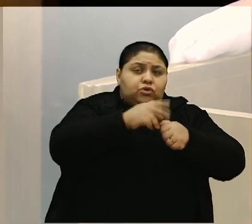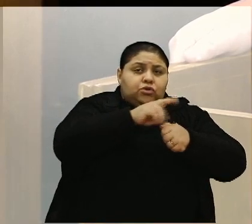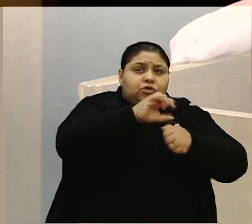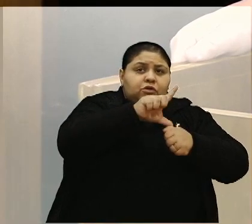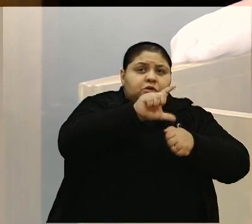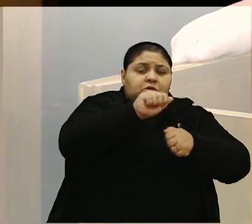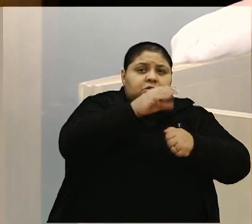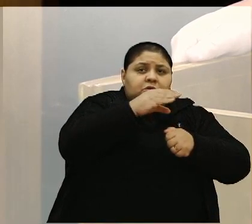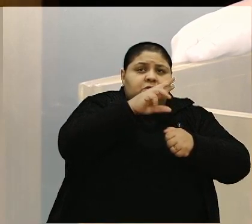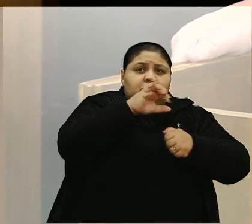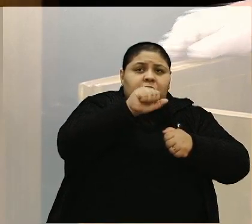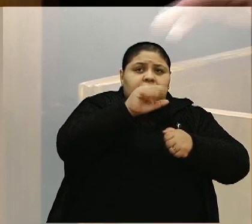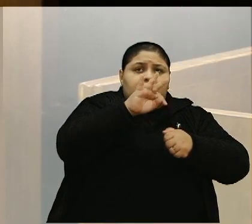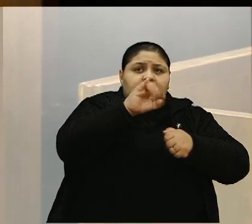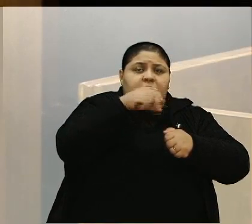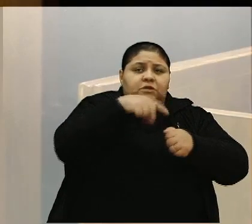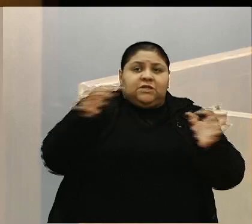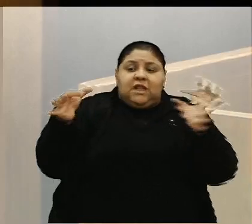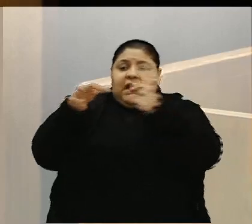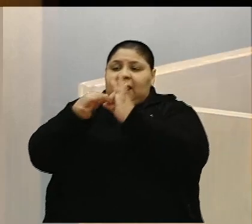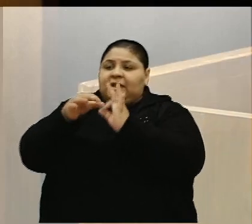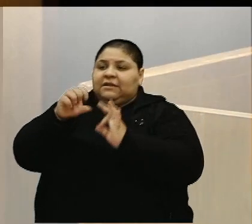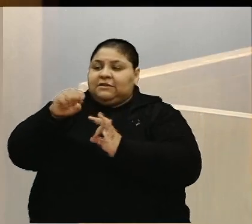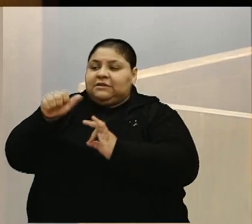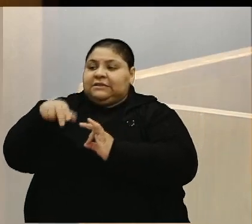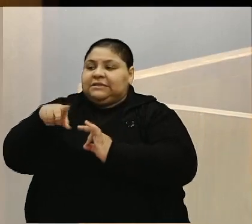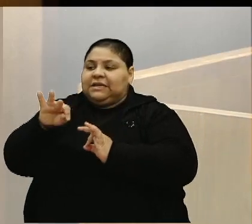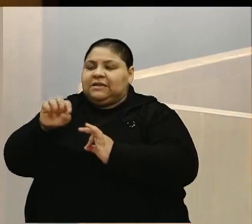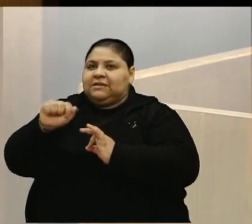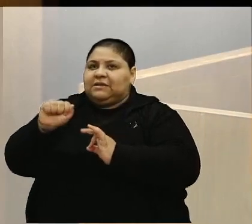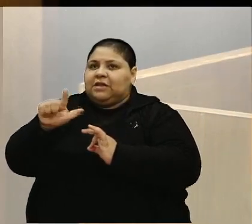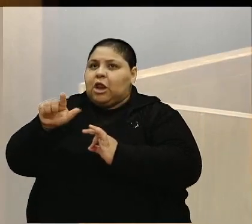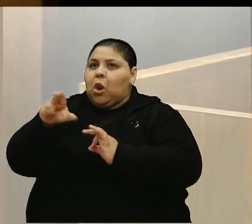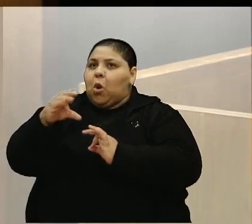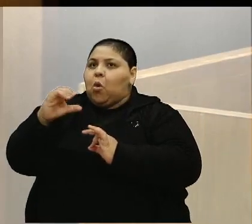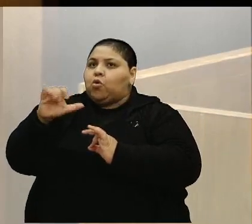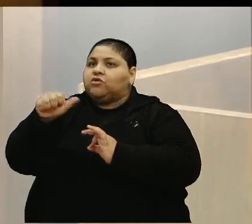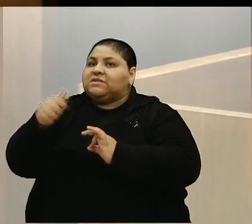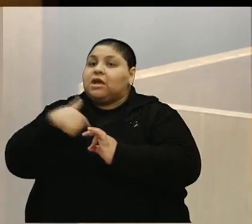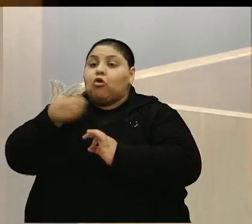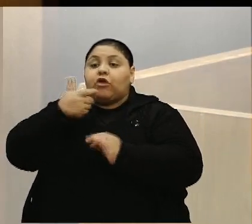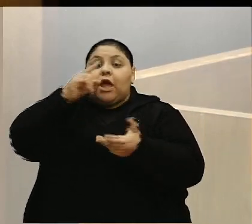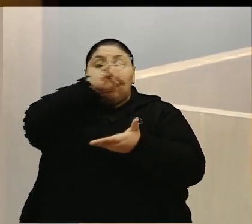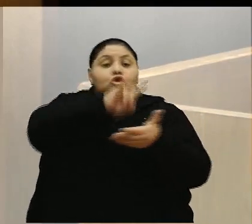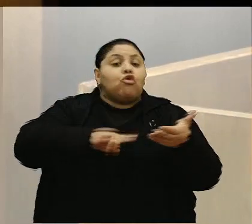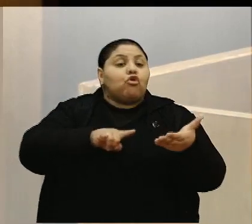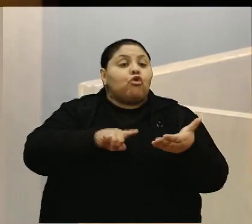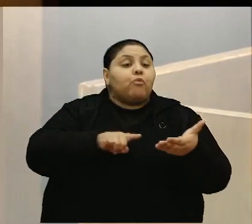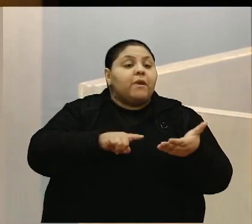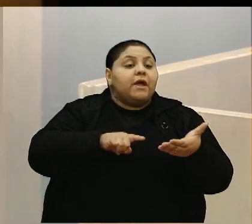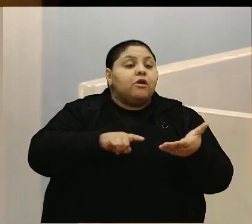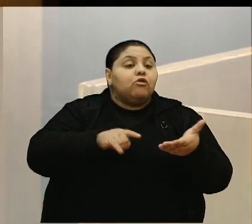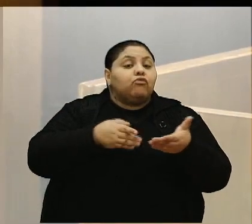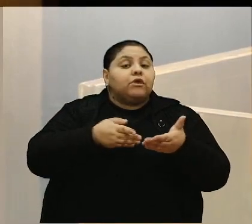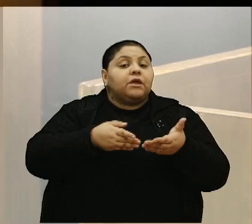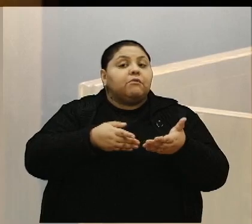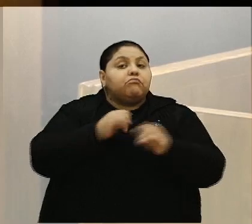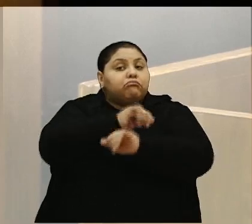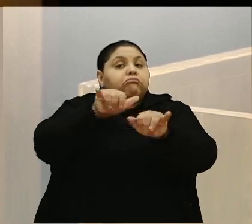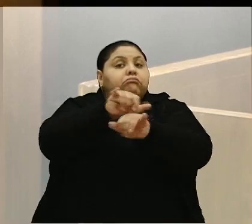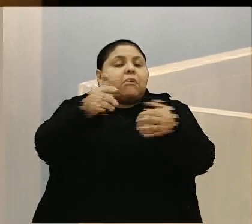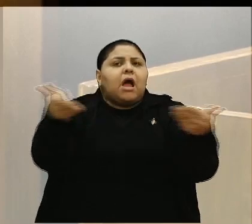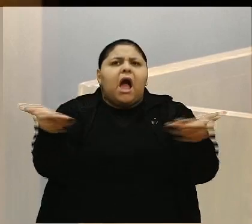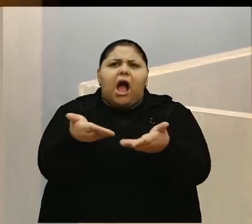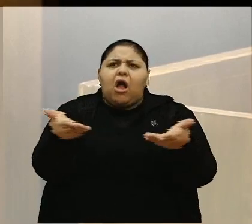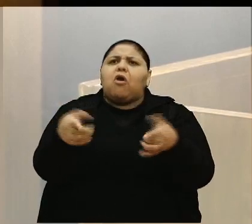Cristina até Santa Lúcia. Mas eu quero o documento que foram atrás, que tentaram, que buscaram. Porque agora